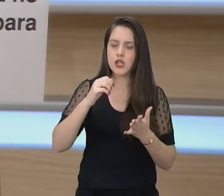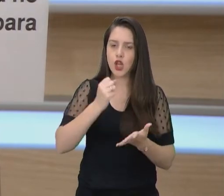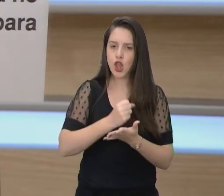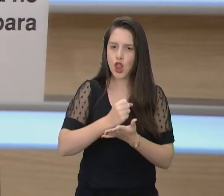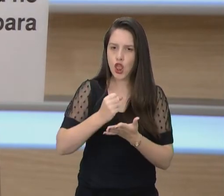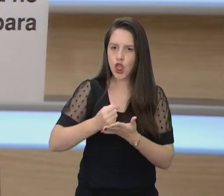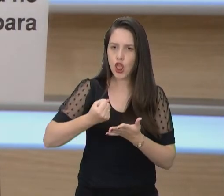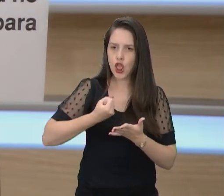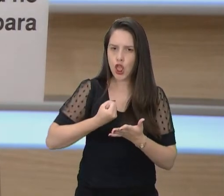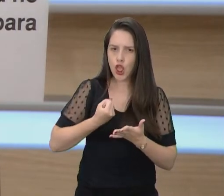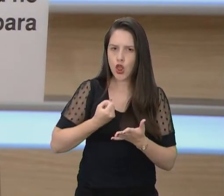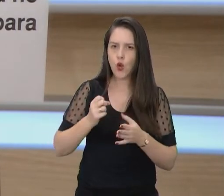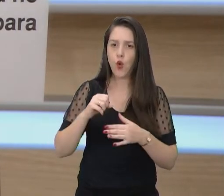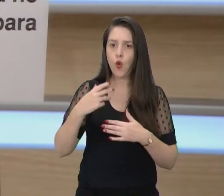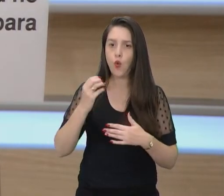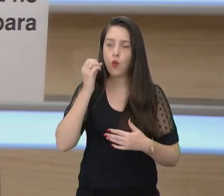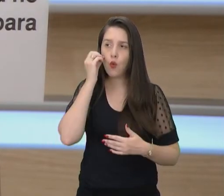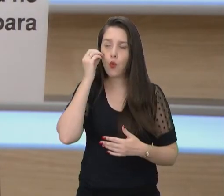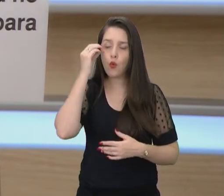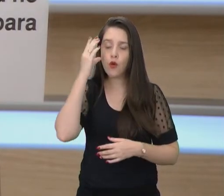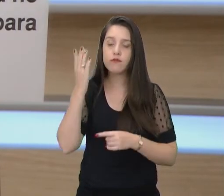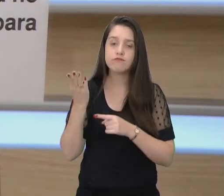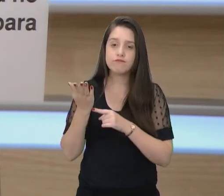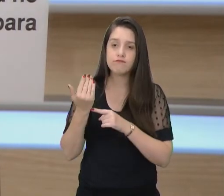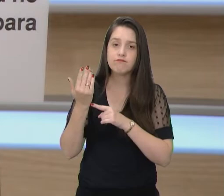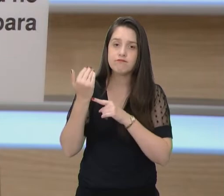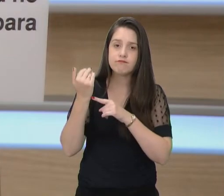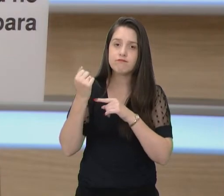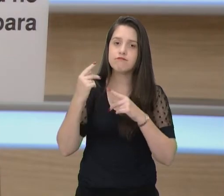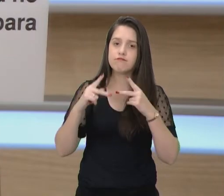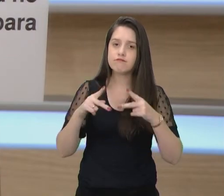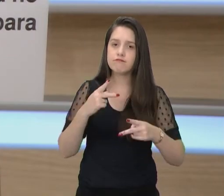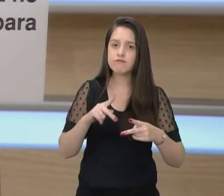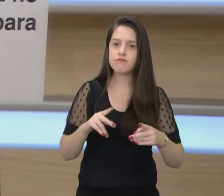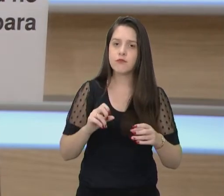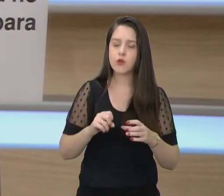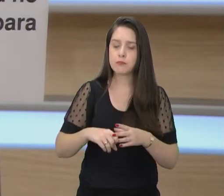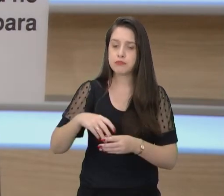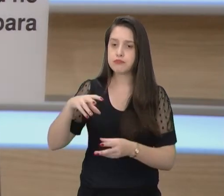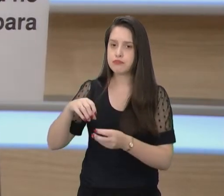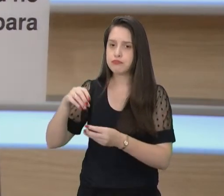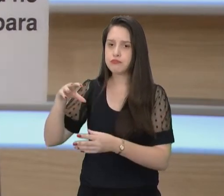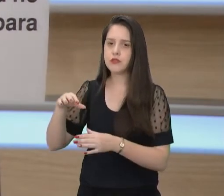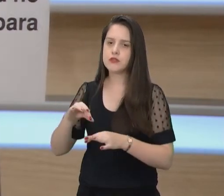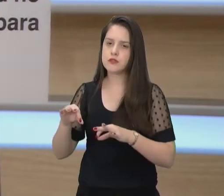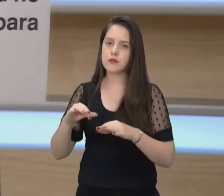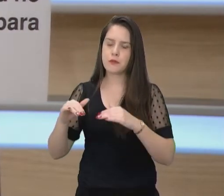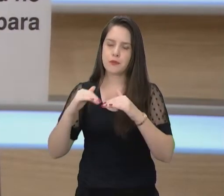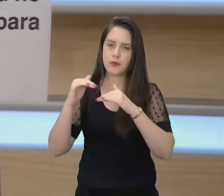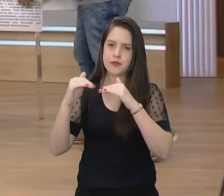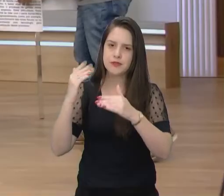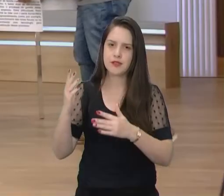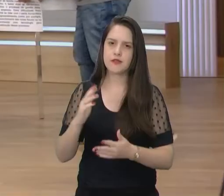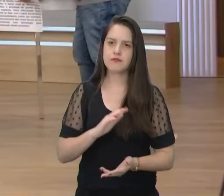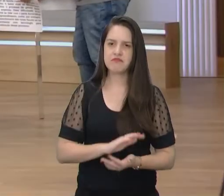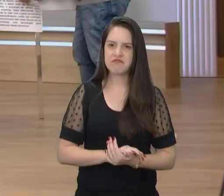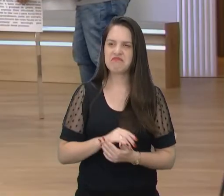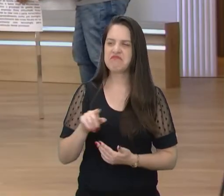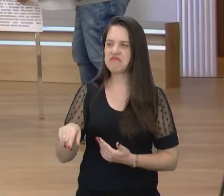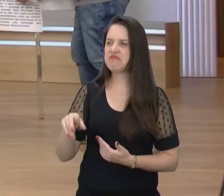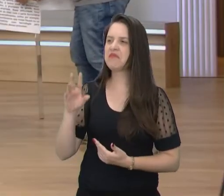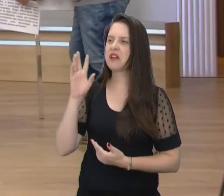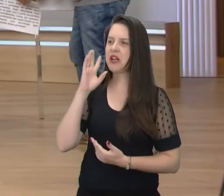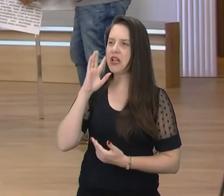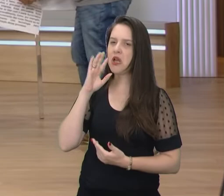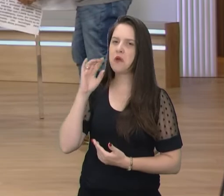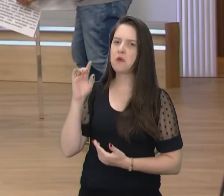fiscais ou no conhecimento com a tecnologia para a automatização desse processo. Ah, acho legal isso aqui. Interessante, né?